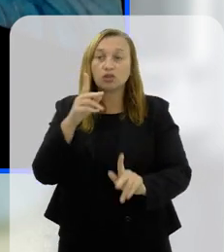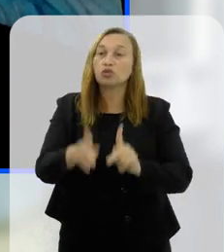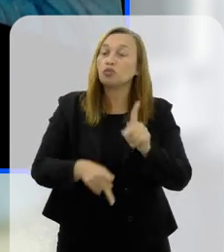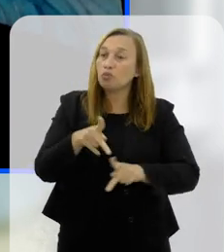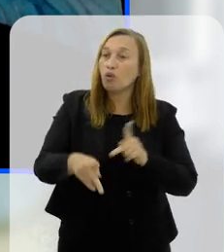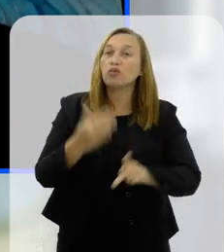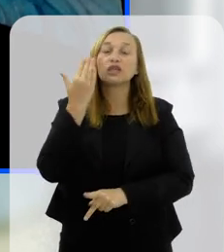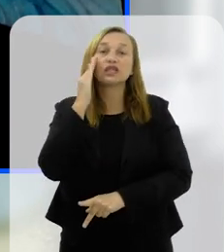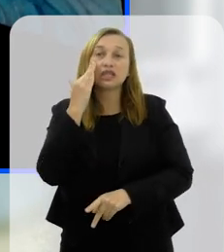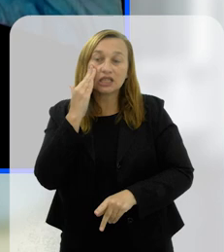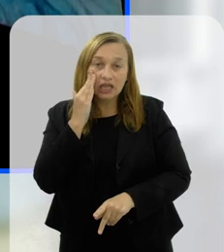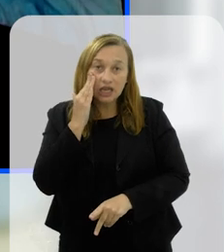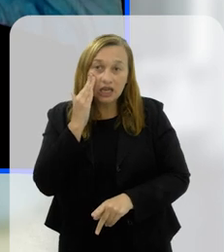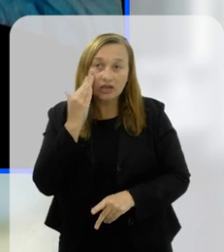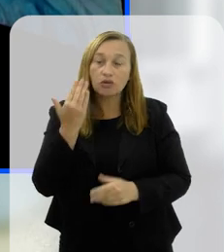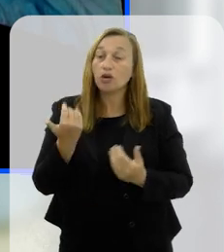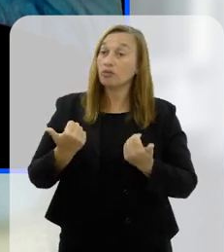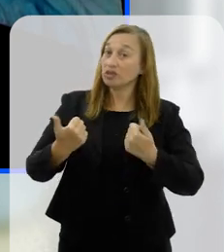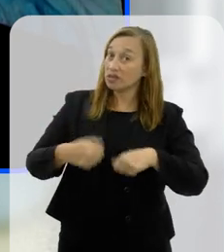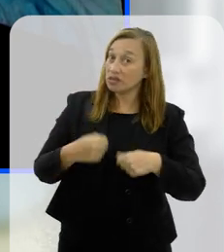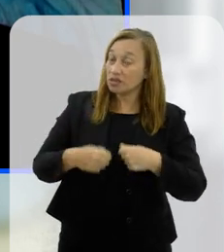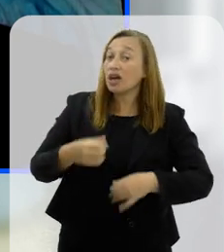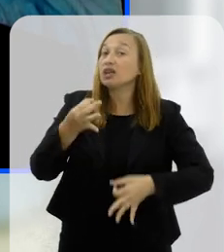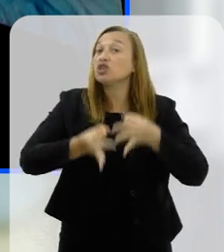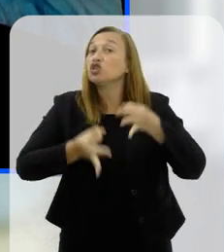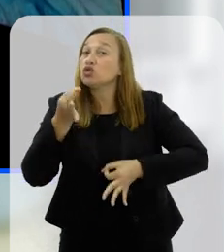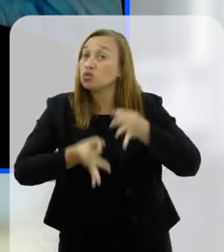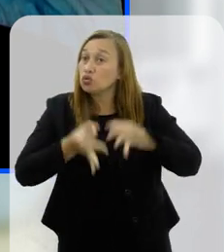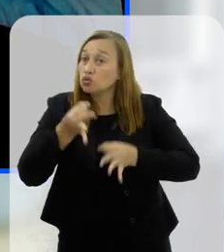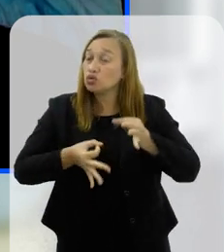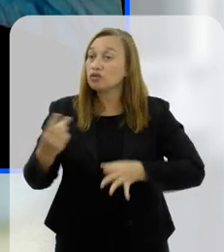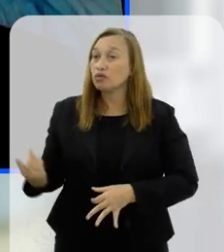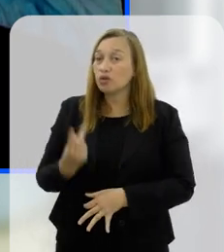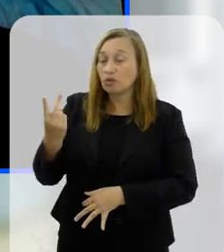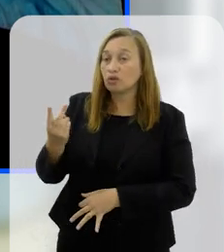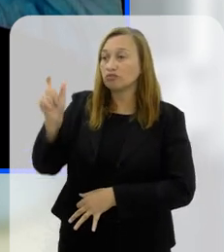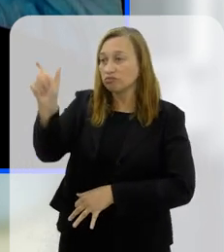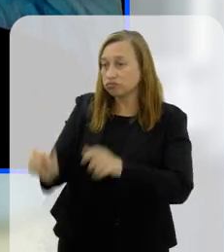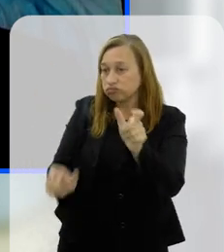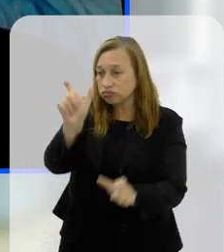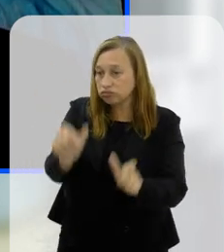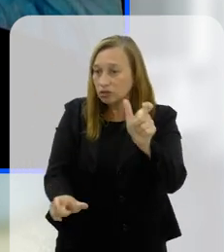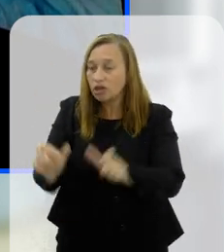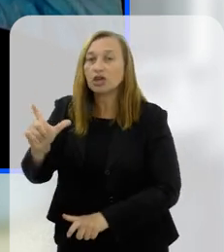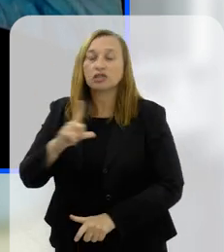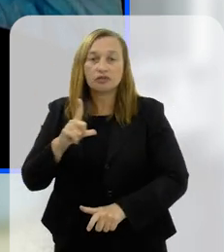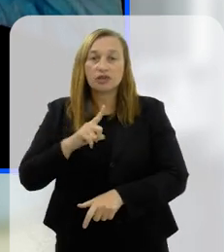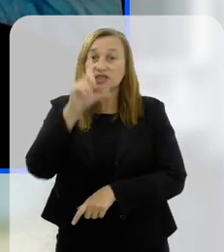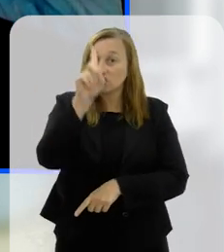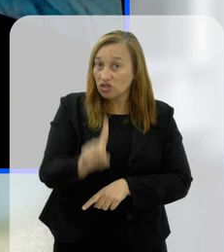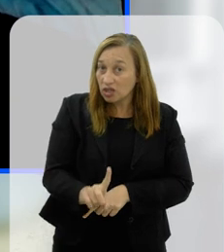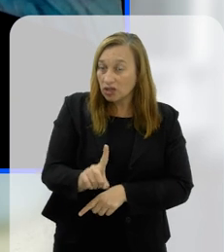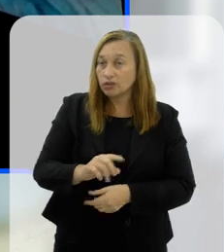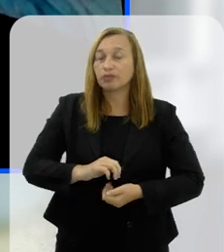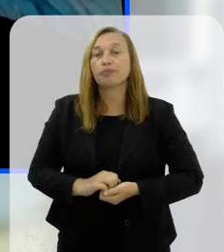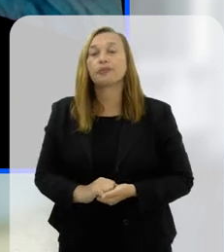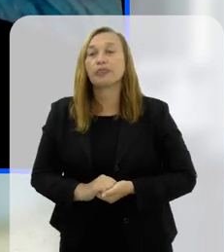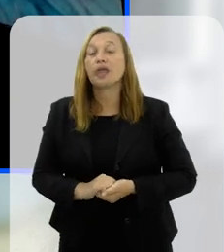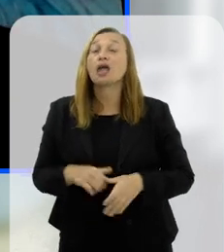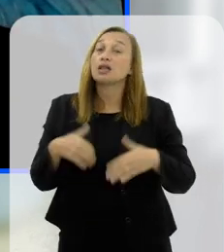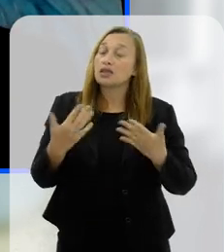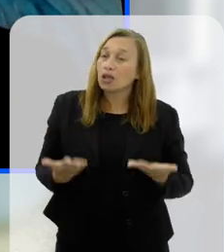deputados entenderam como firme bom justo e valioso que essas pessoas tivessem esses direitos